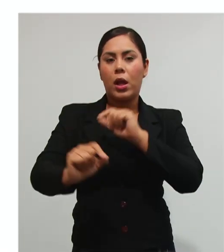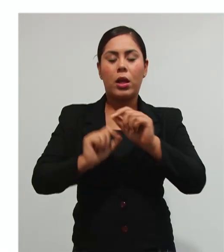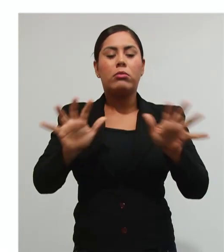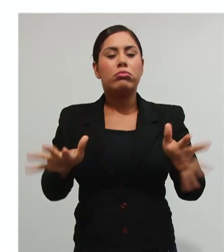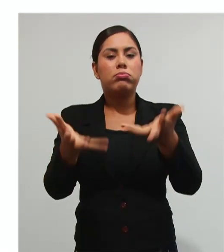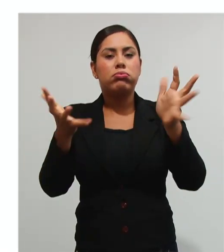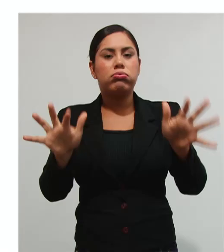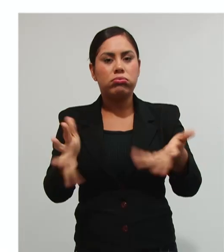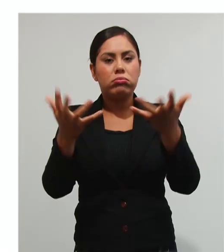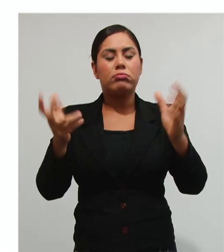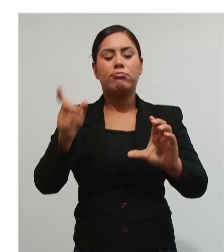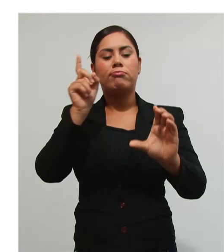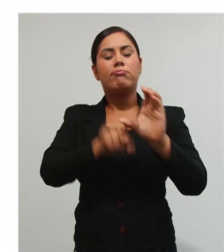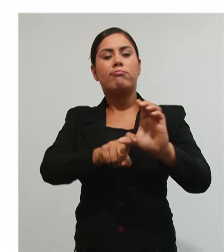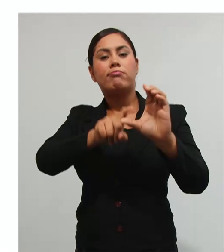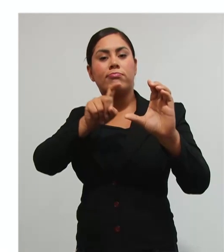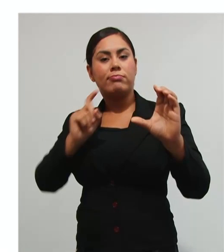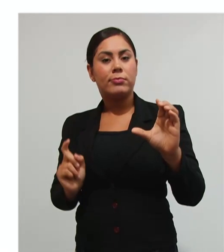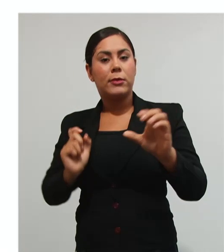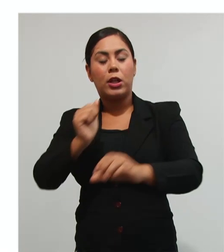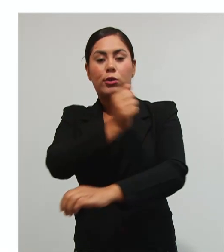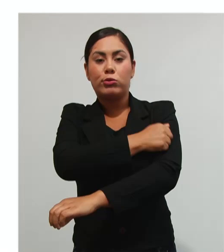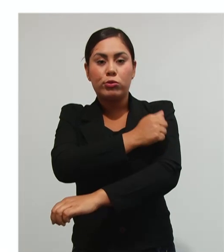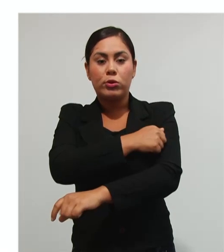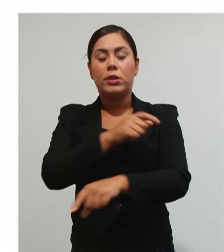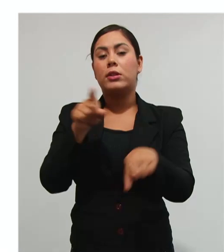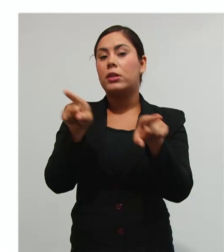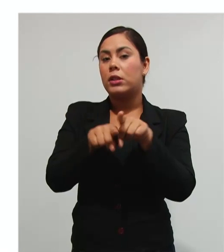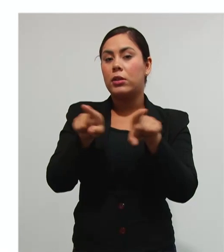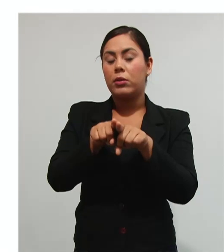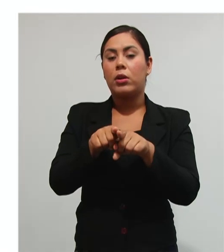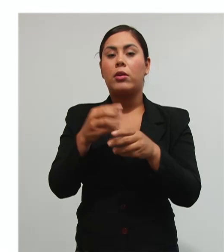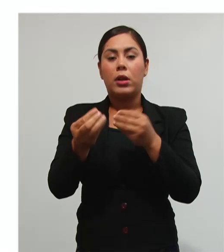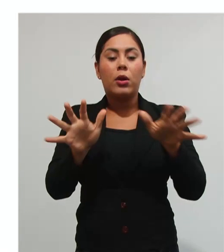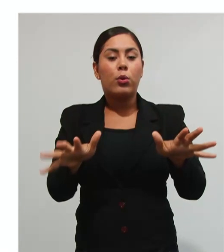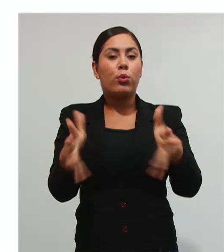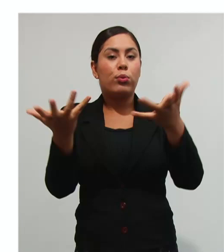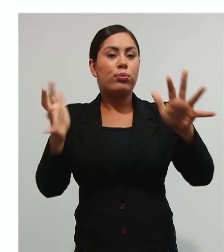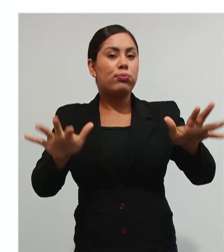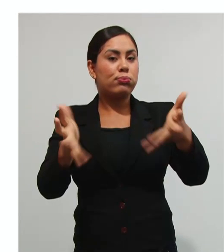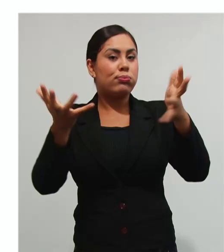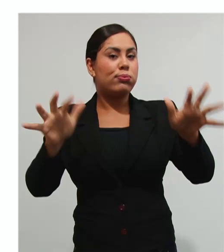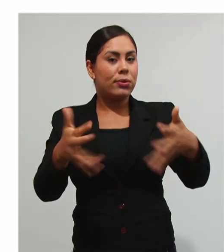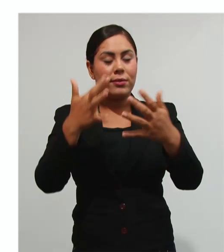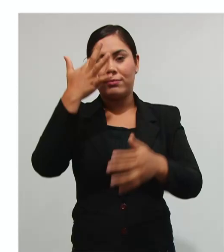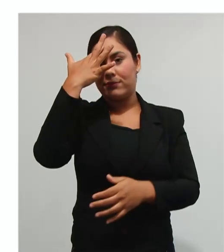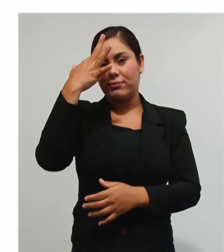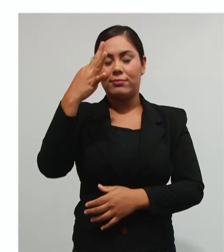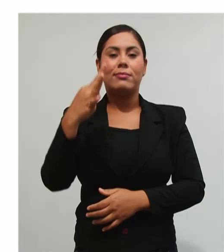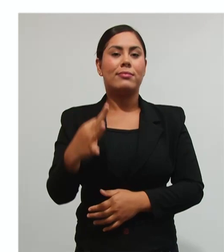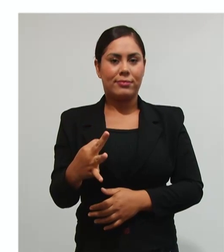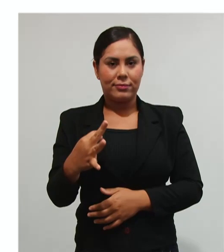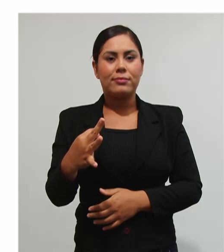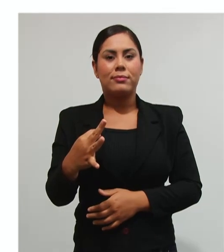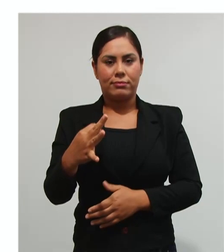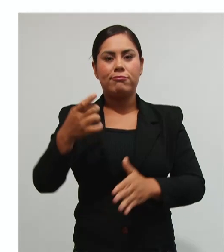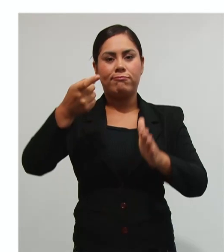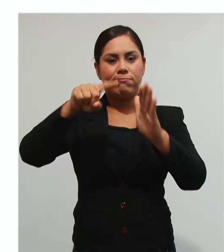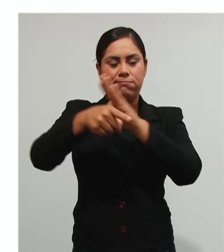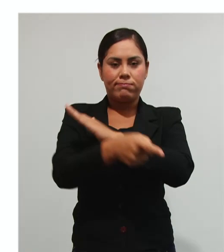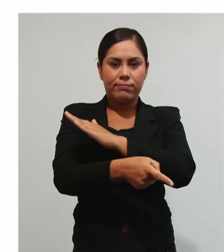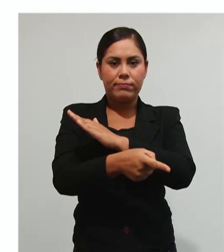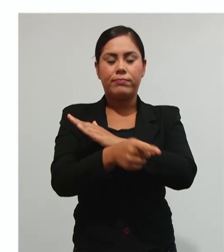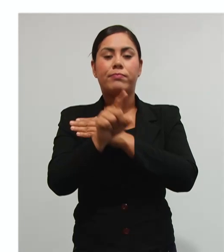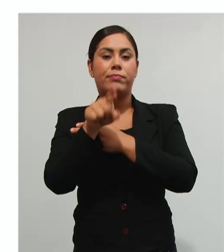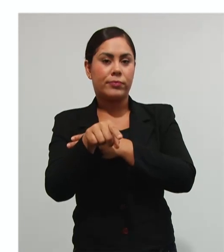a interdependência entre os estudantes e promove a compreensão aprofundada.